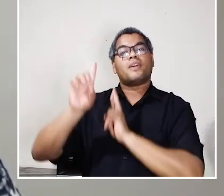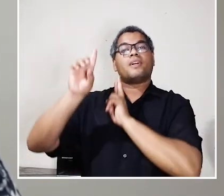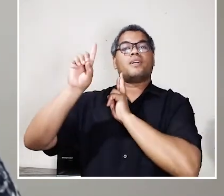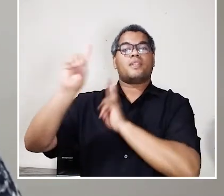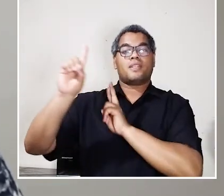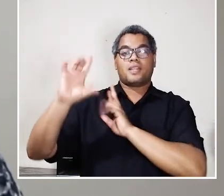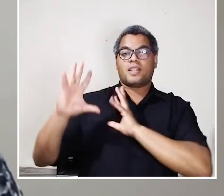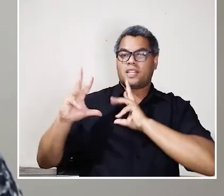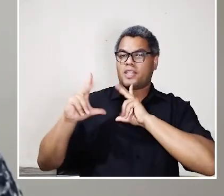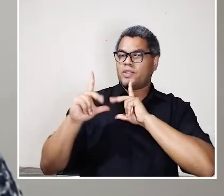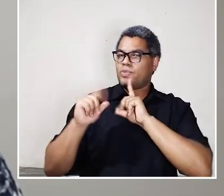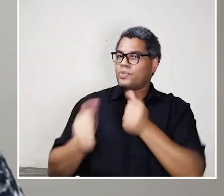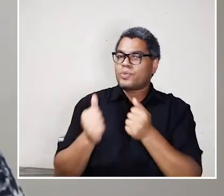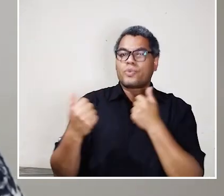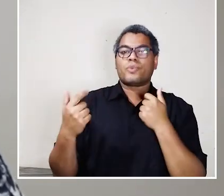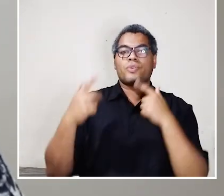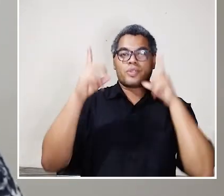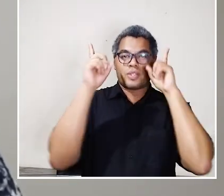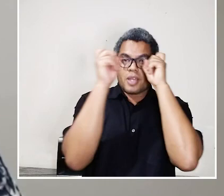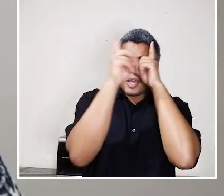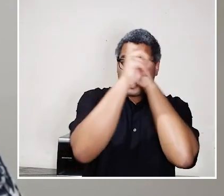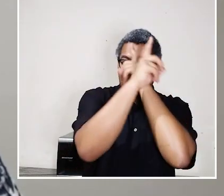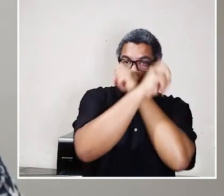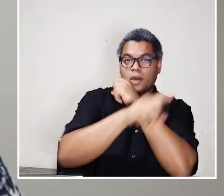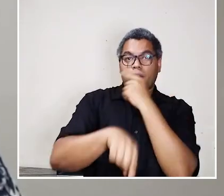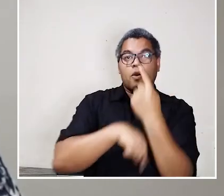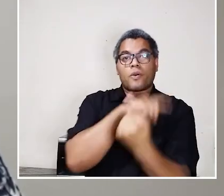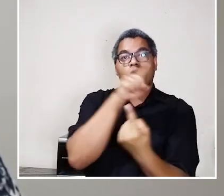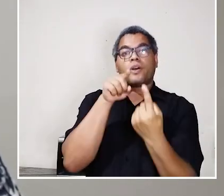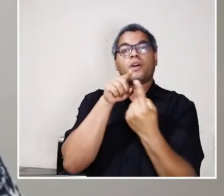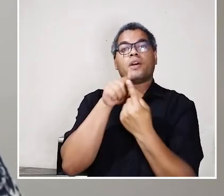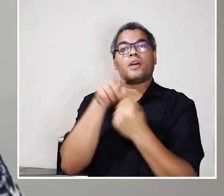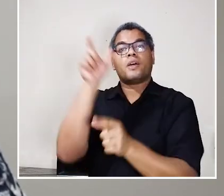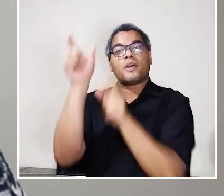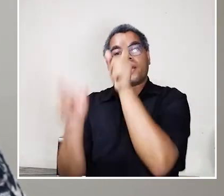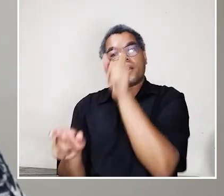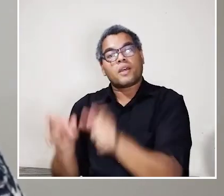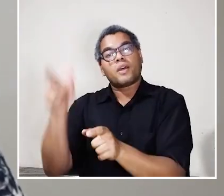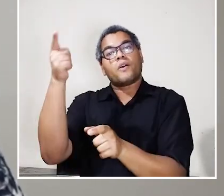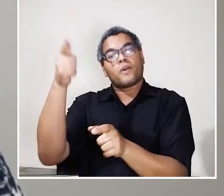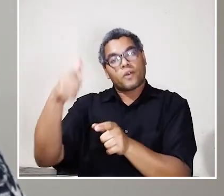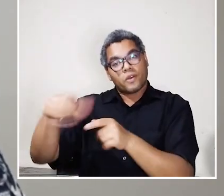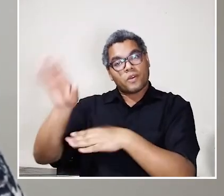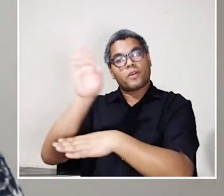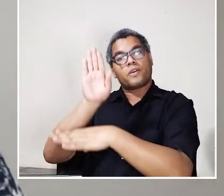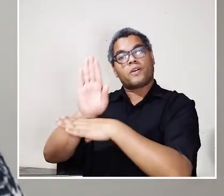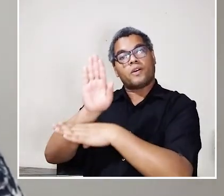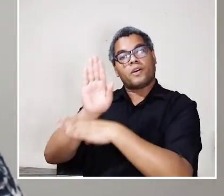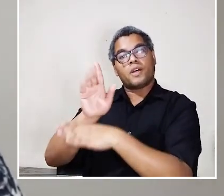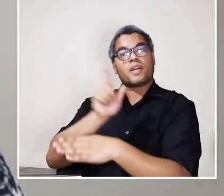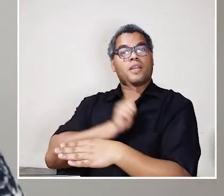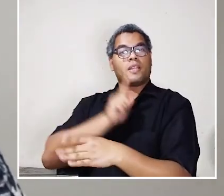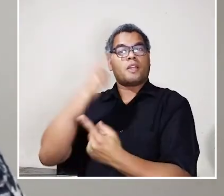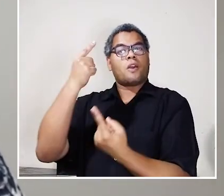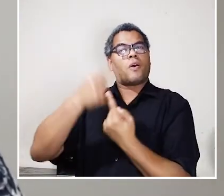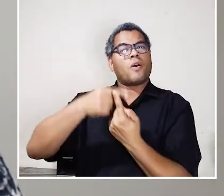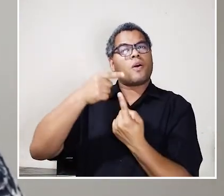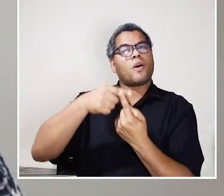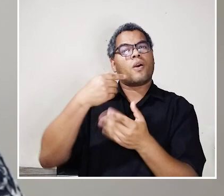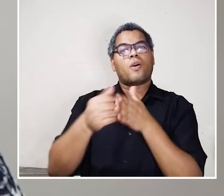em todas as adversidades, para que possamos confortar pessoas que passam por qualquer tipo